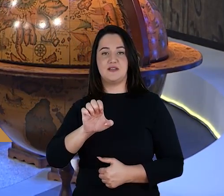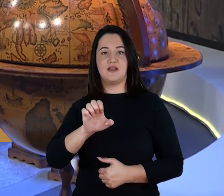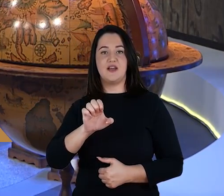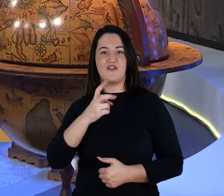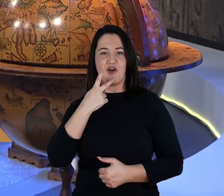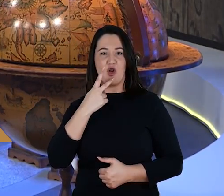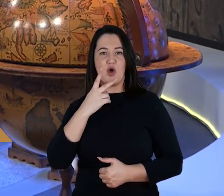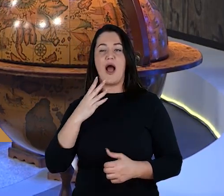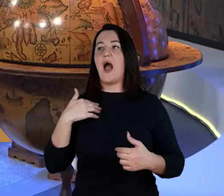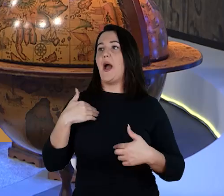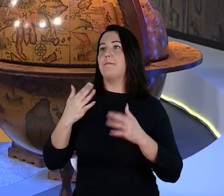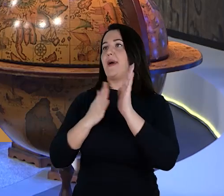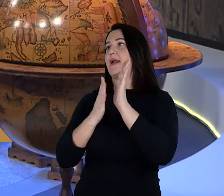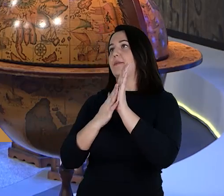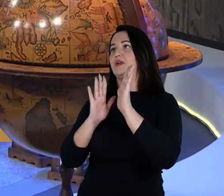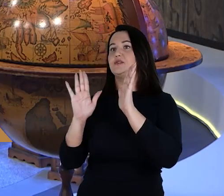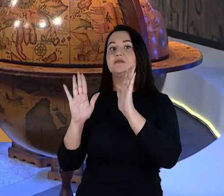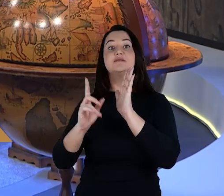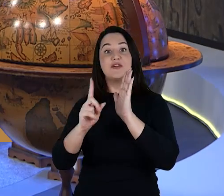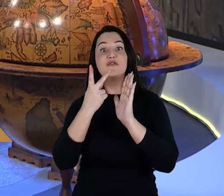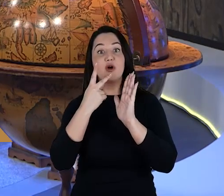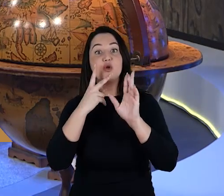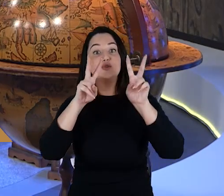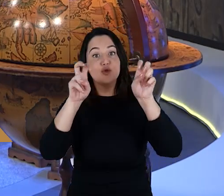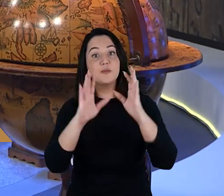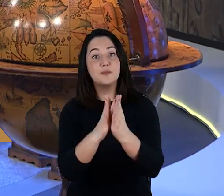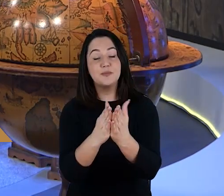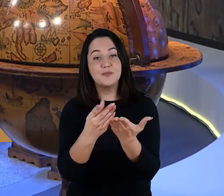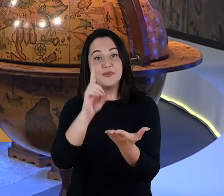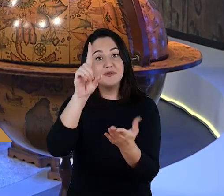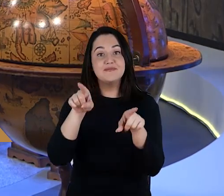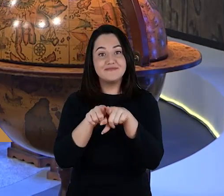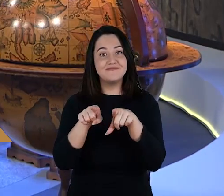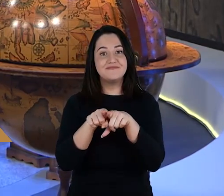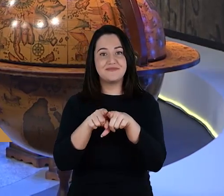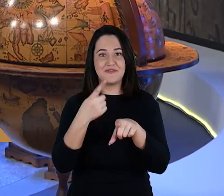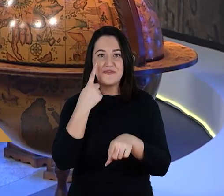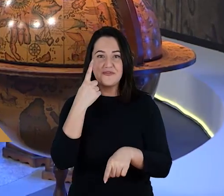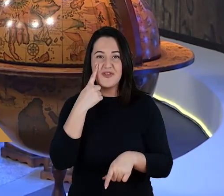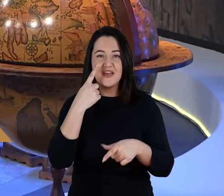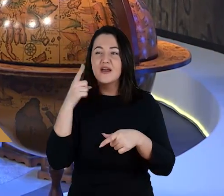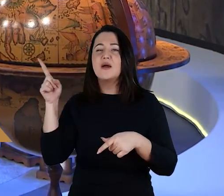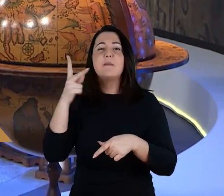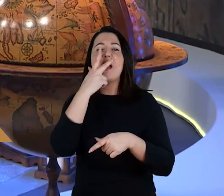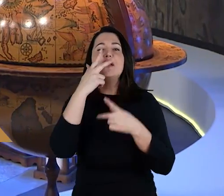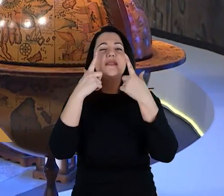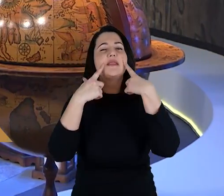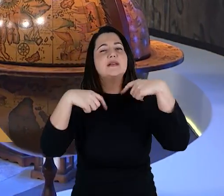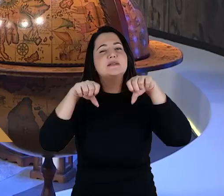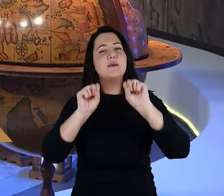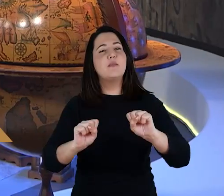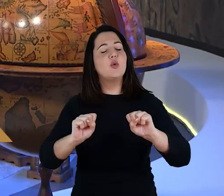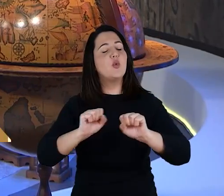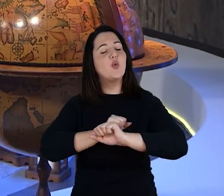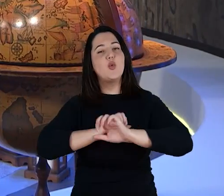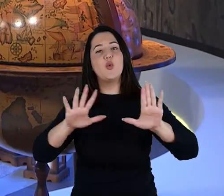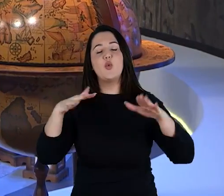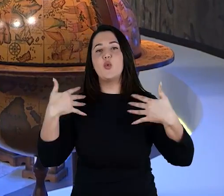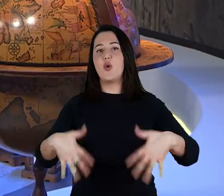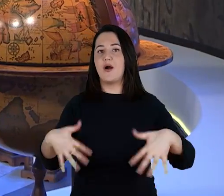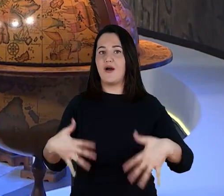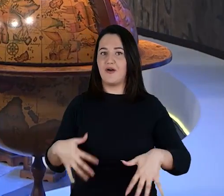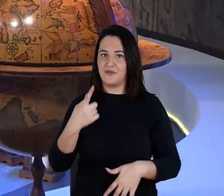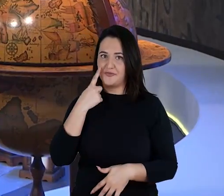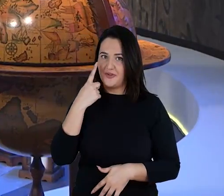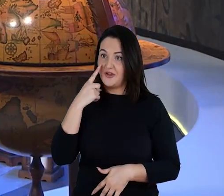mencionar a Bíblia Sagrada em seus comentários. Veja o que o Dr. Seuss escreveu, que testemunho a favor da Bíblia, dito por um acadêmico.